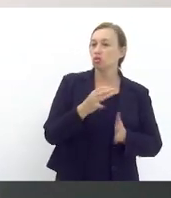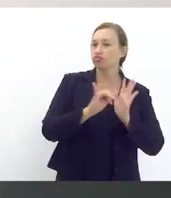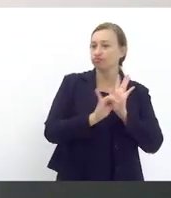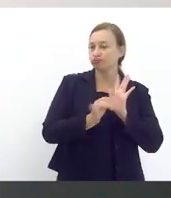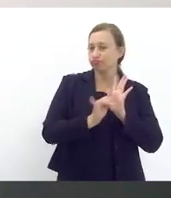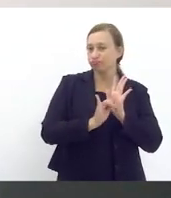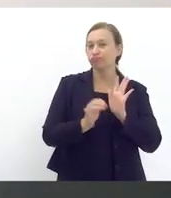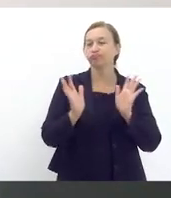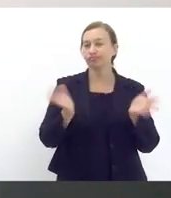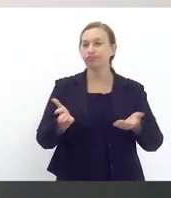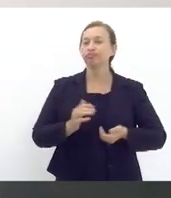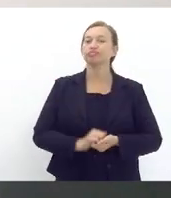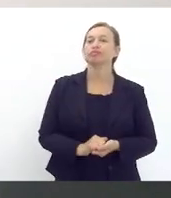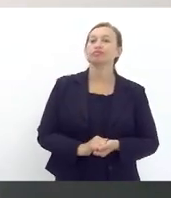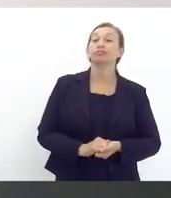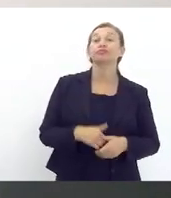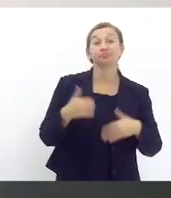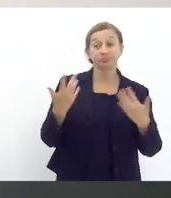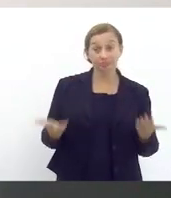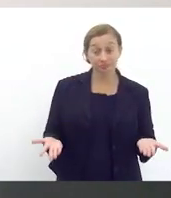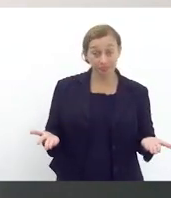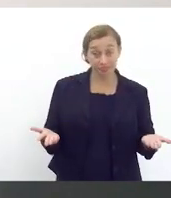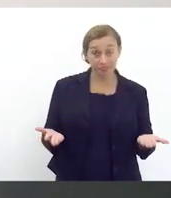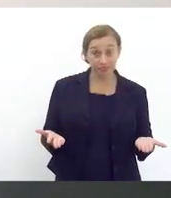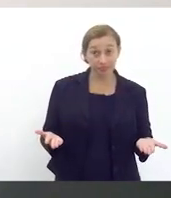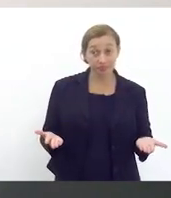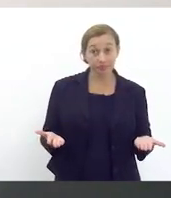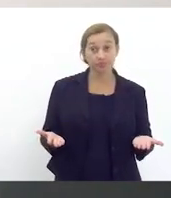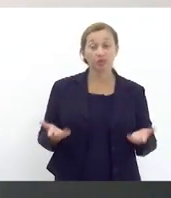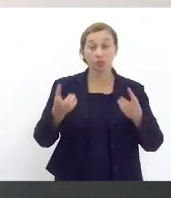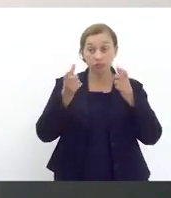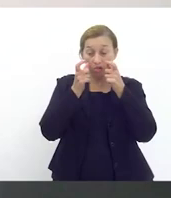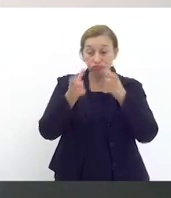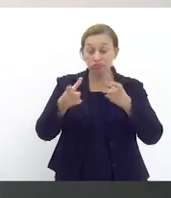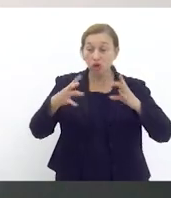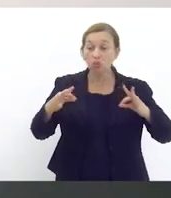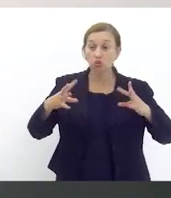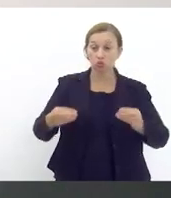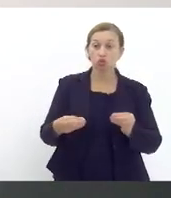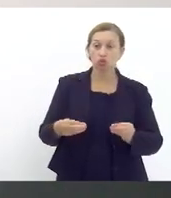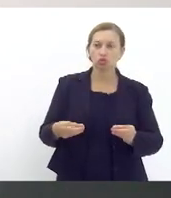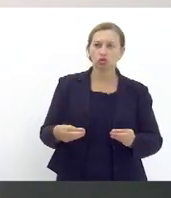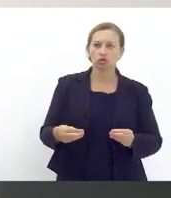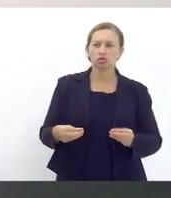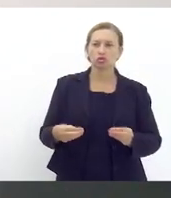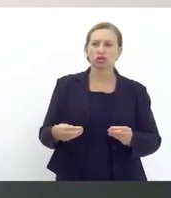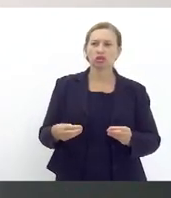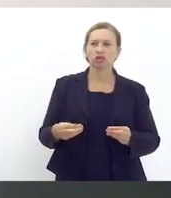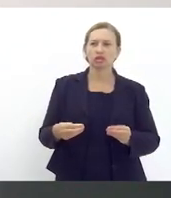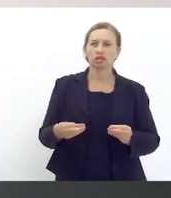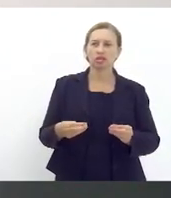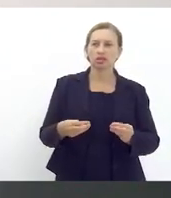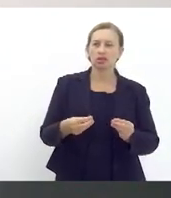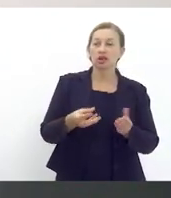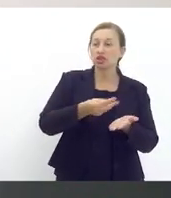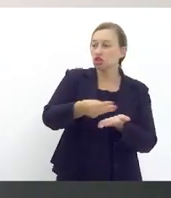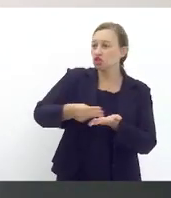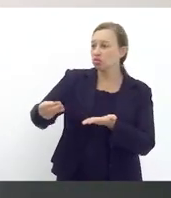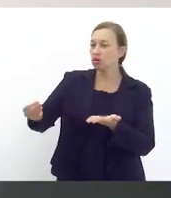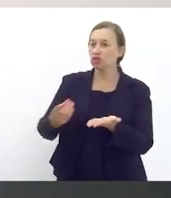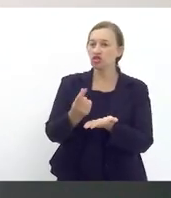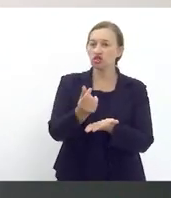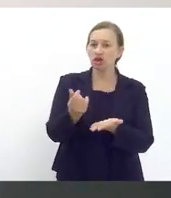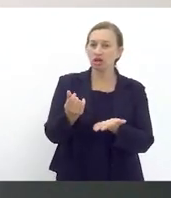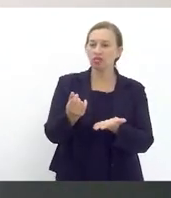pelas estatais Então vamos estar atenta tudo isso que tá sendo de irrigação dessa nossa retomada